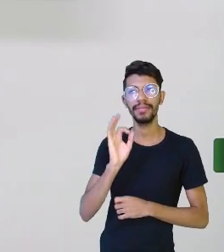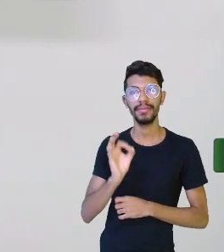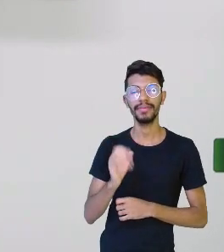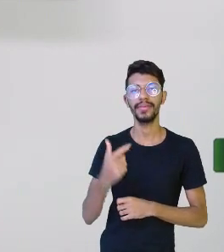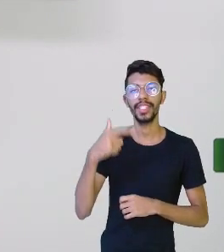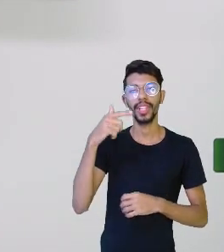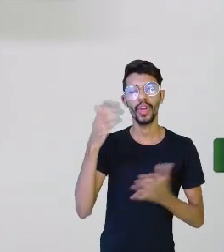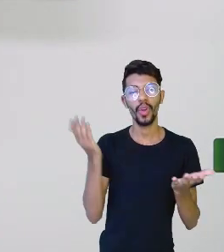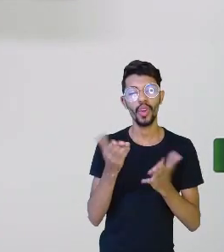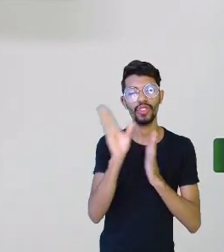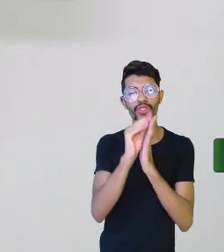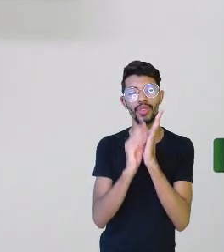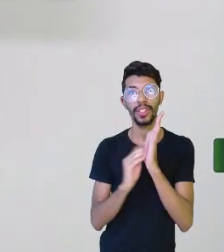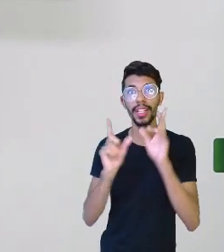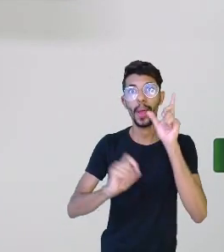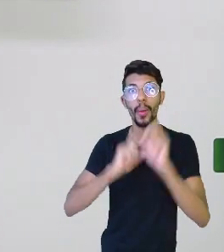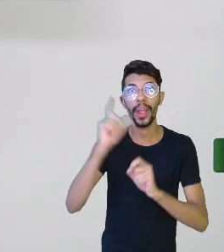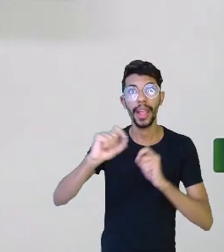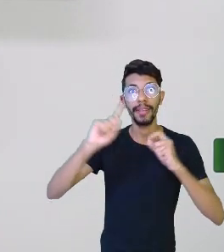hoje é